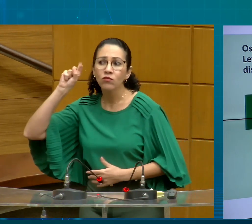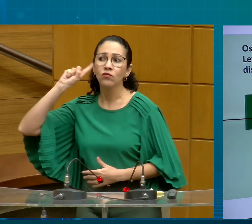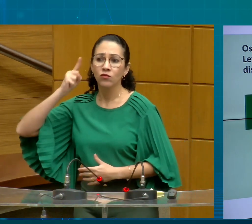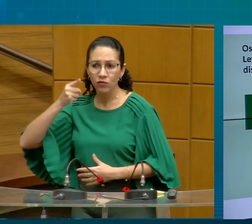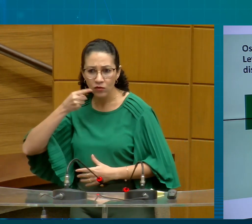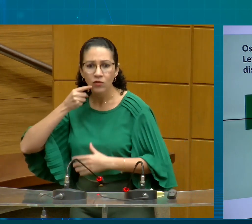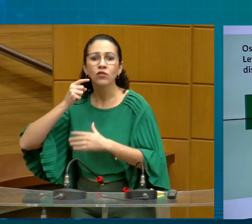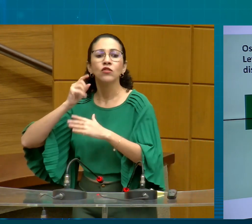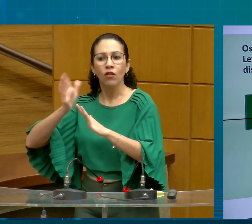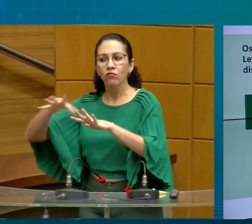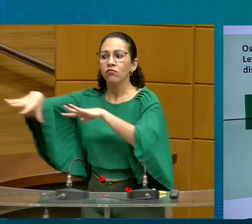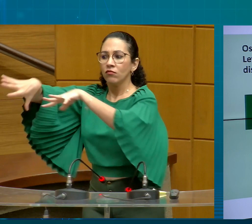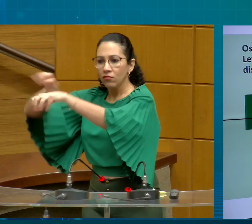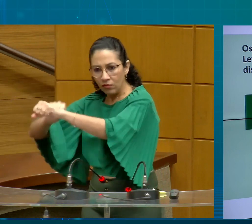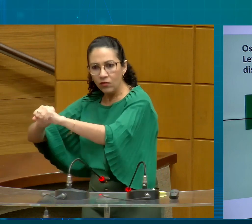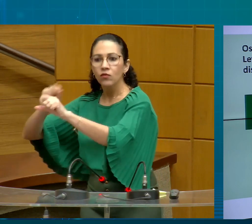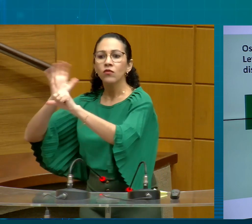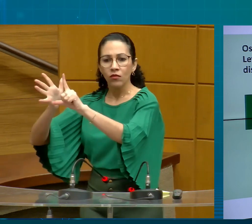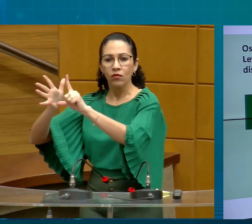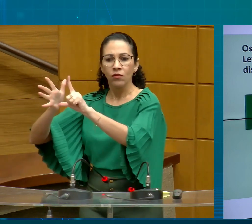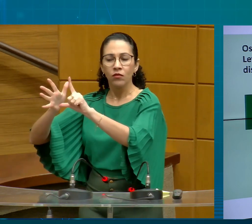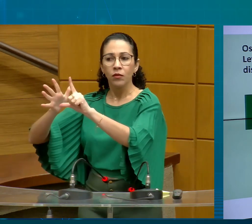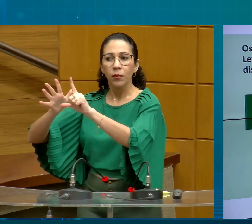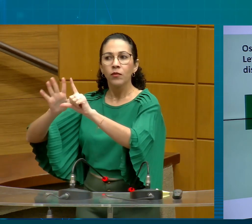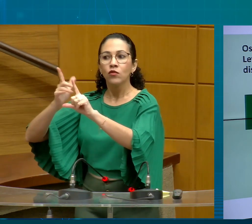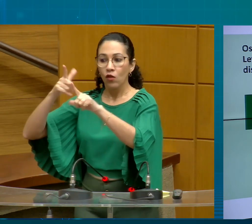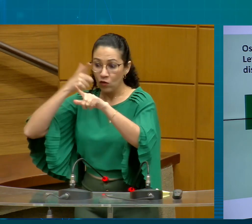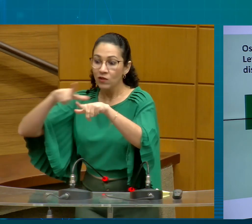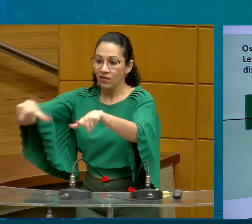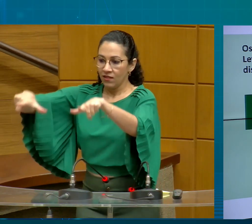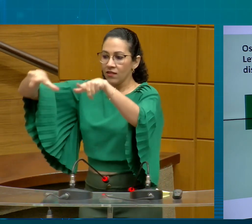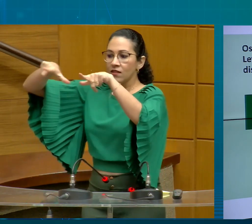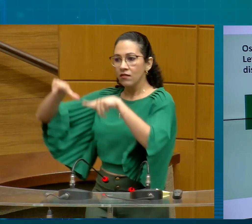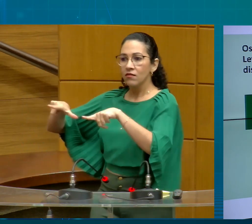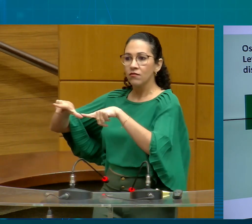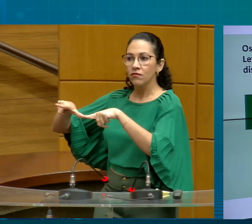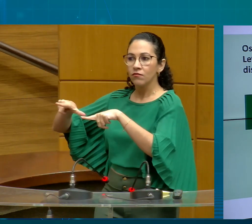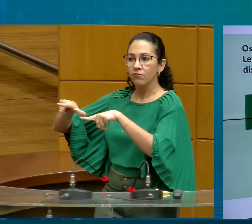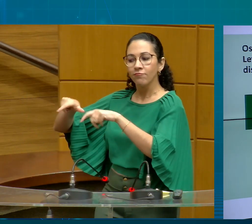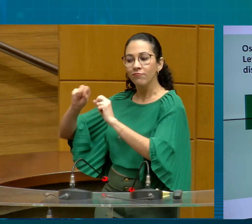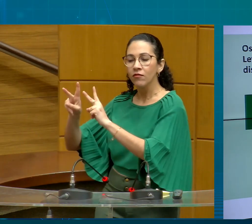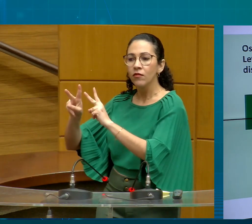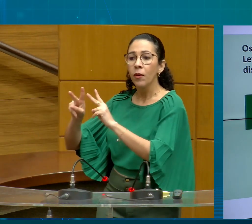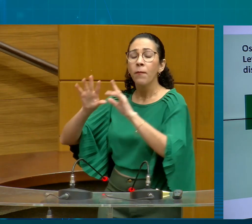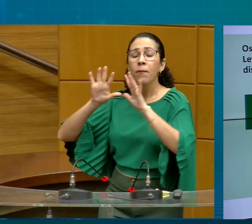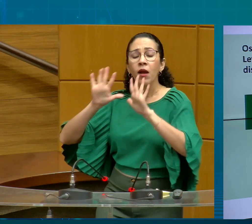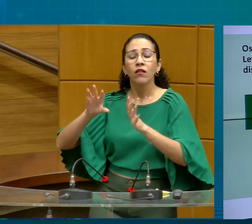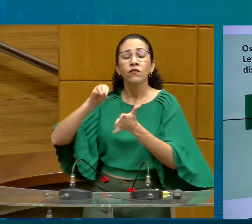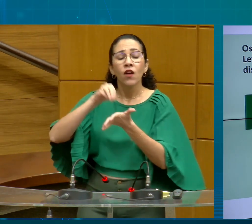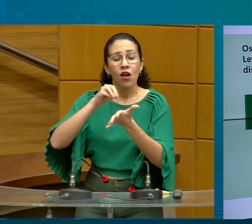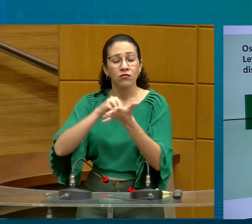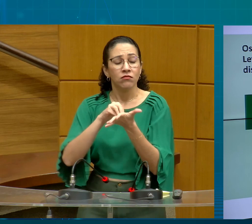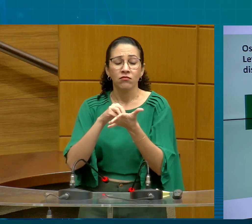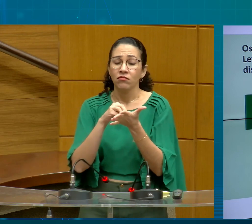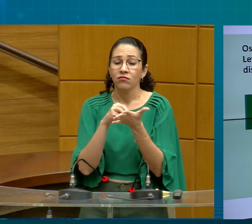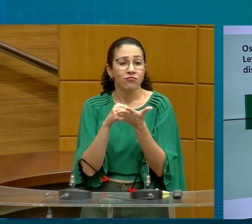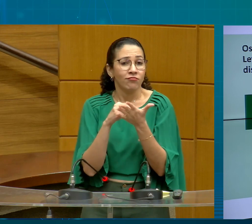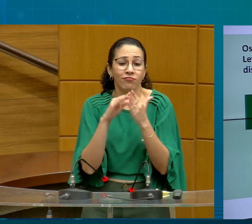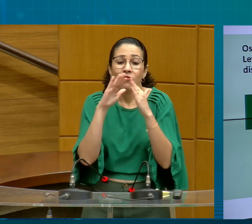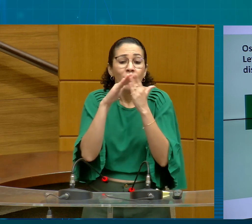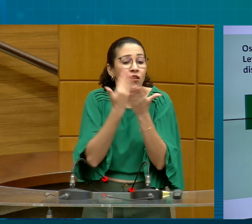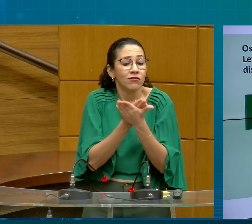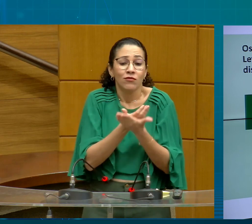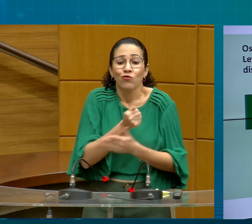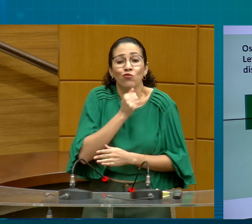trabalho, mas às vezes eu vejo outros ouvintes e surdos que se formaram também, né, tem lá o seu diploma, mas